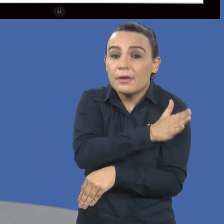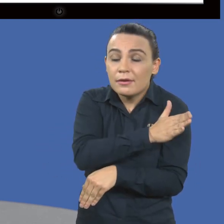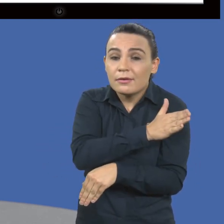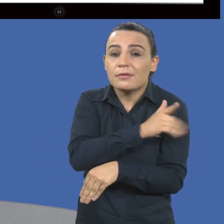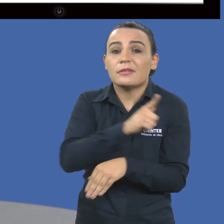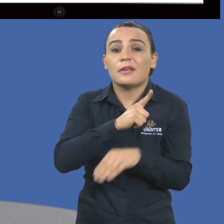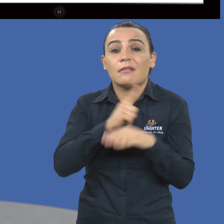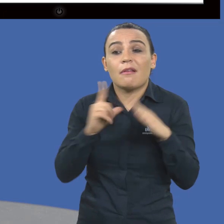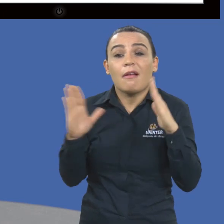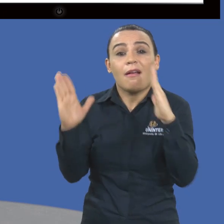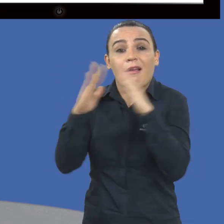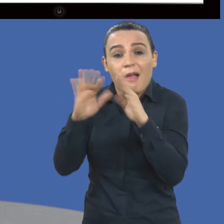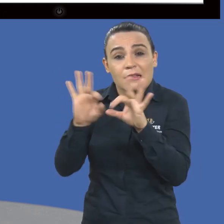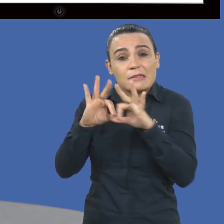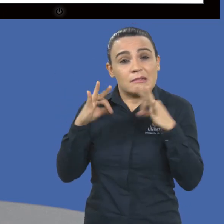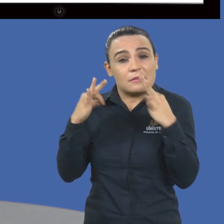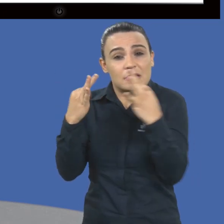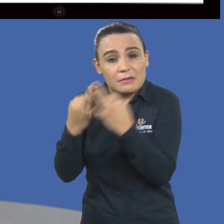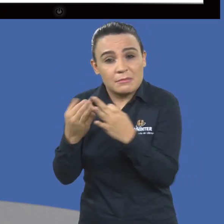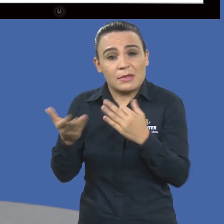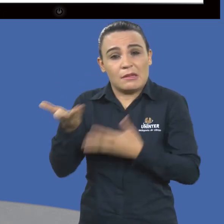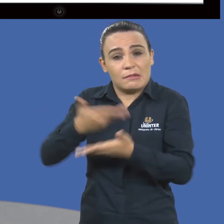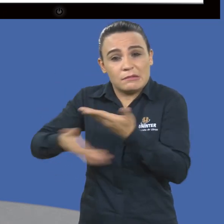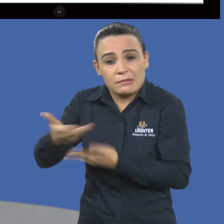preconceito dentro da própria casa,